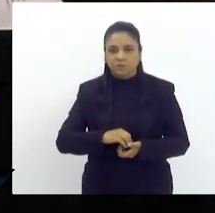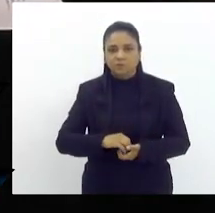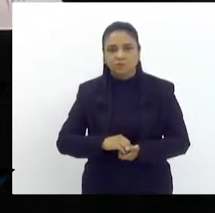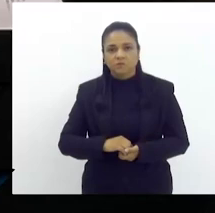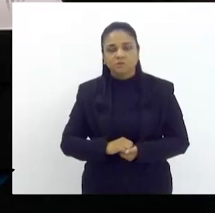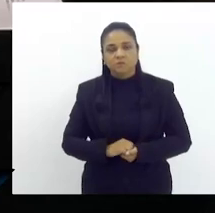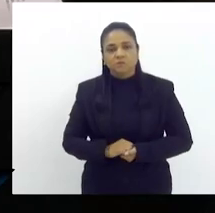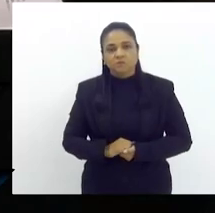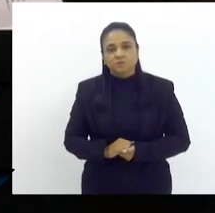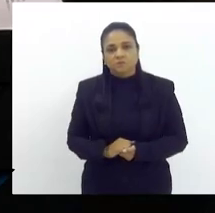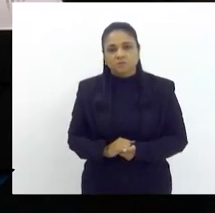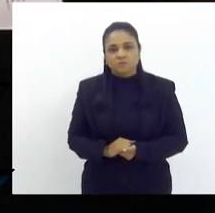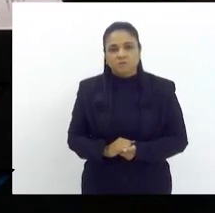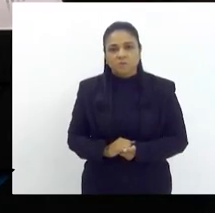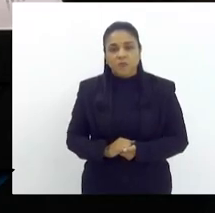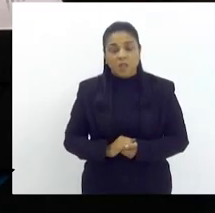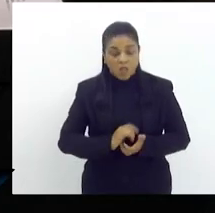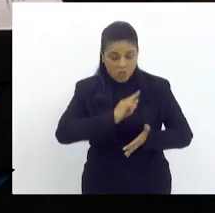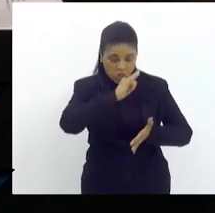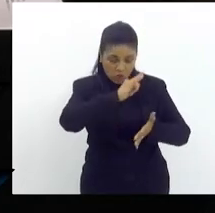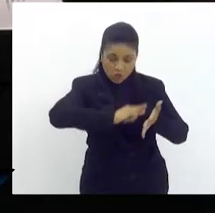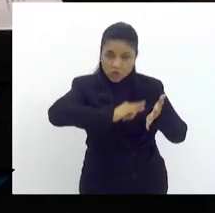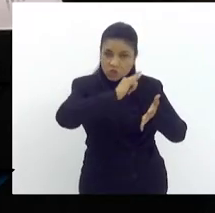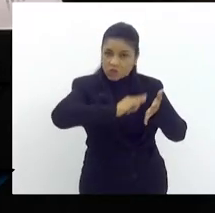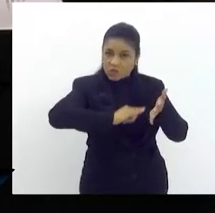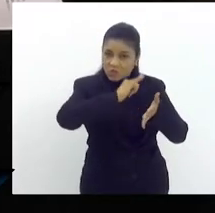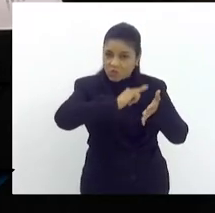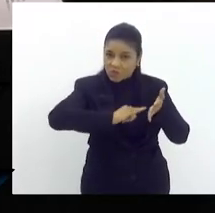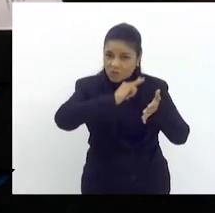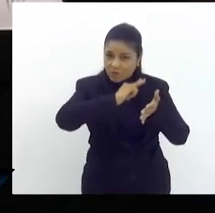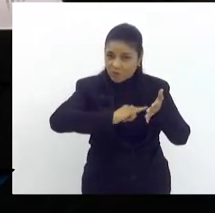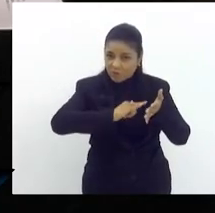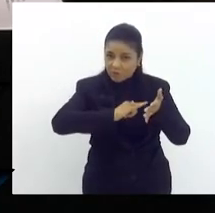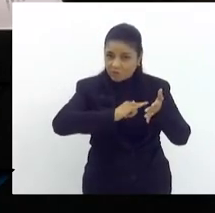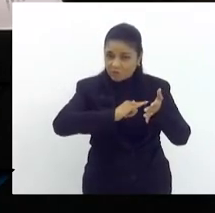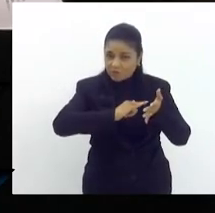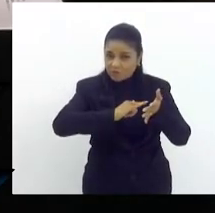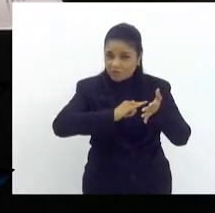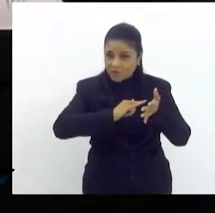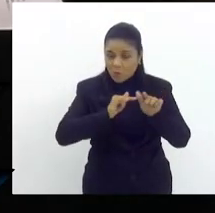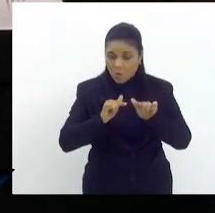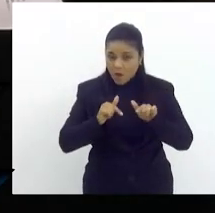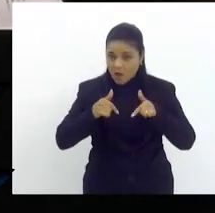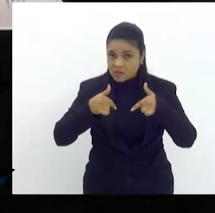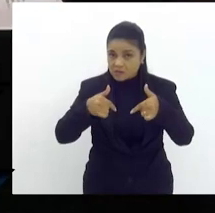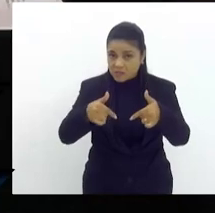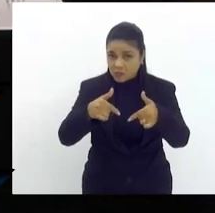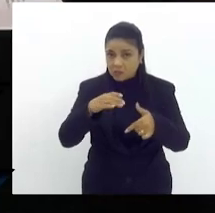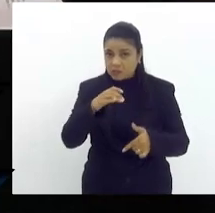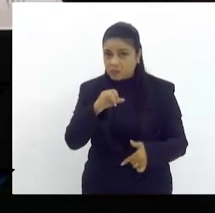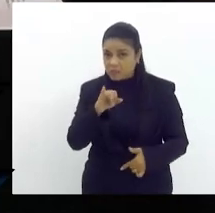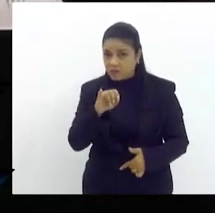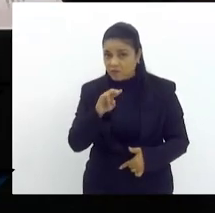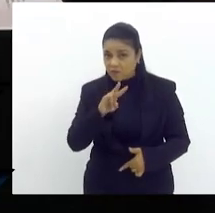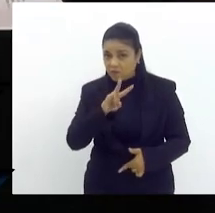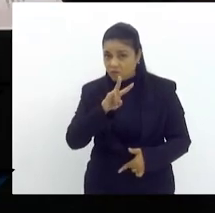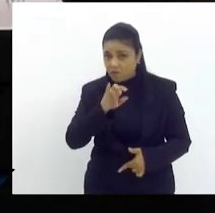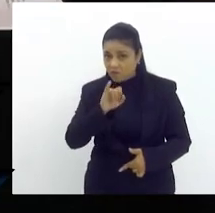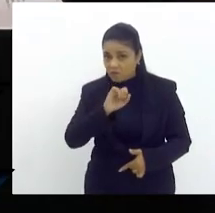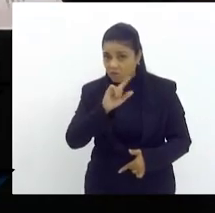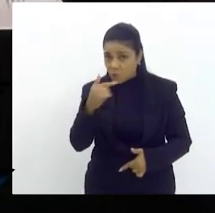essa esse documento que é uma ação civil pública ela teve início